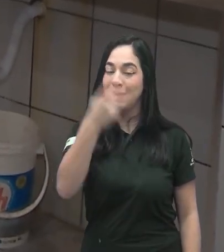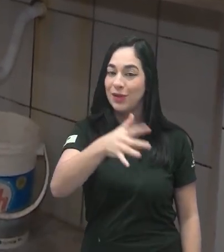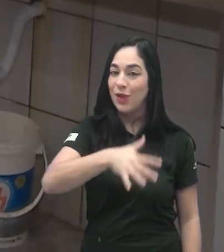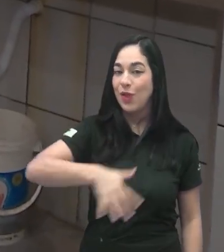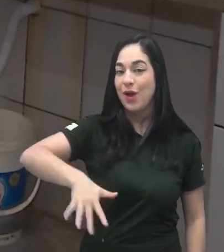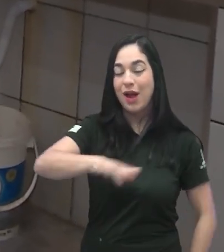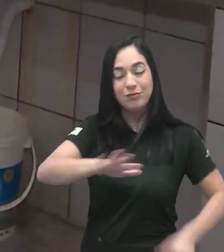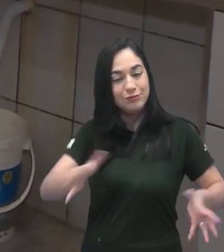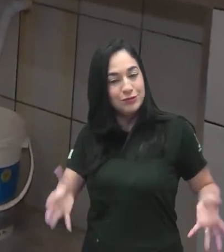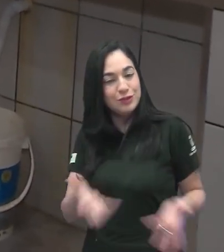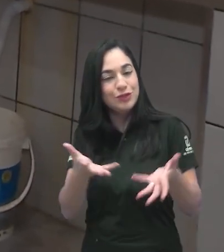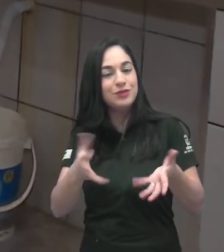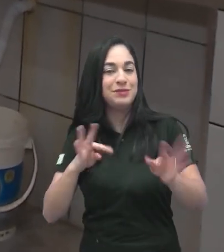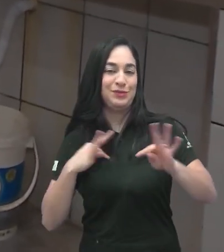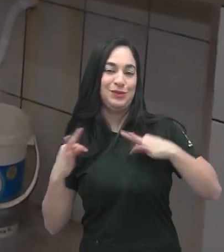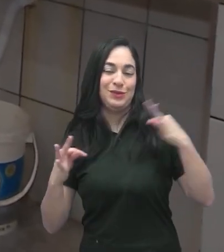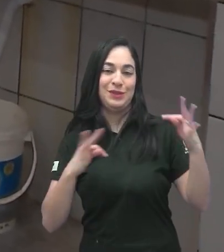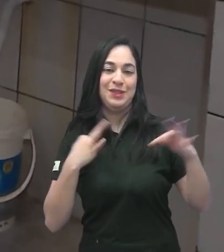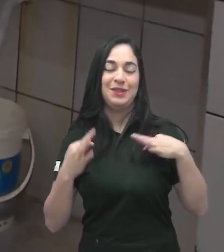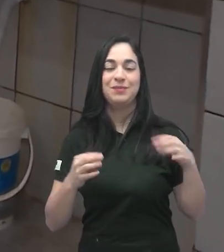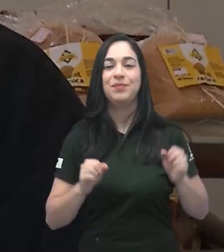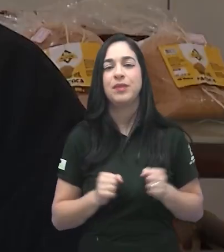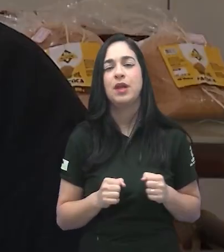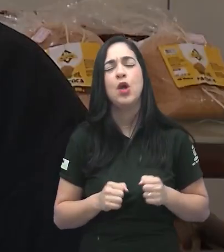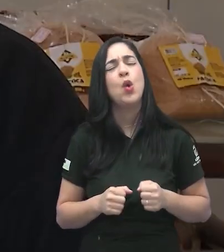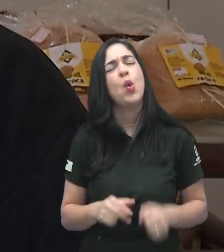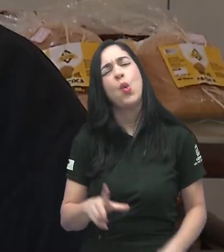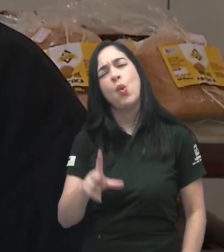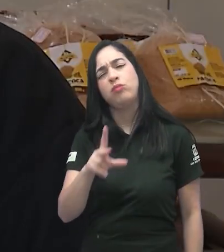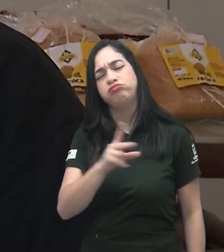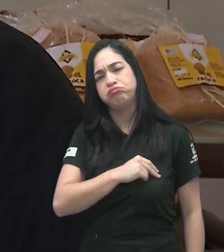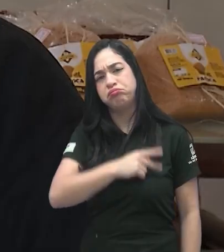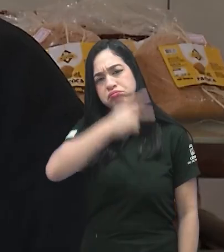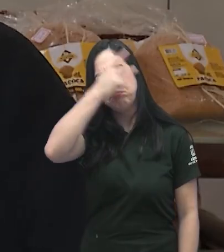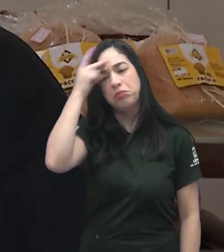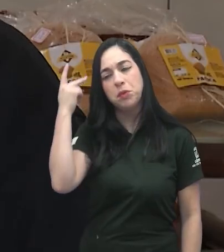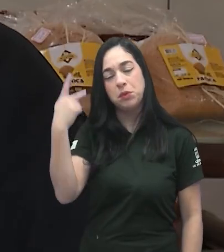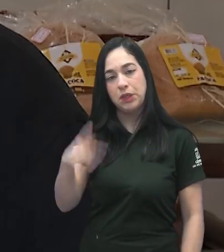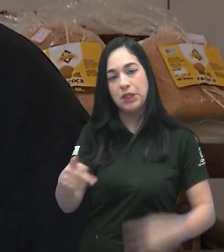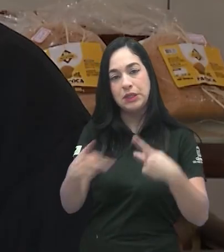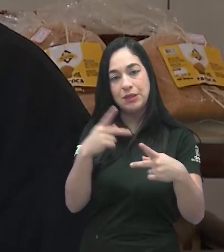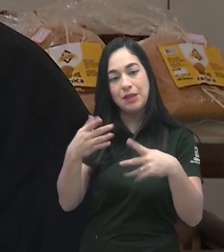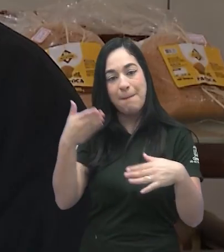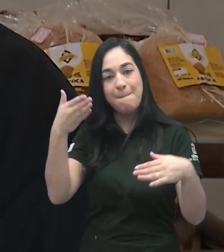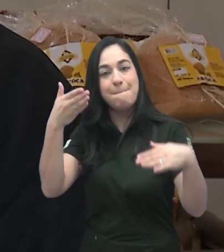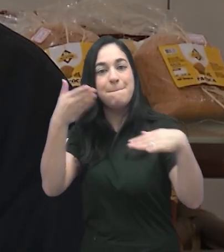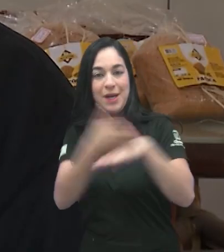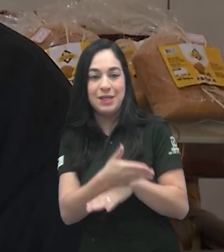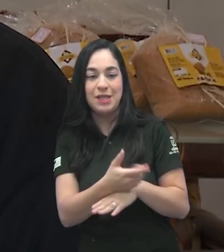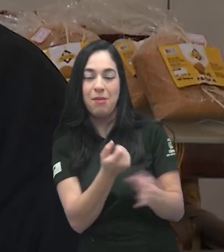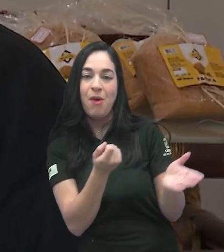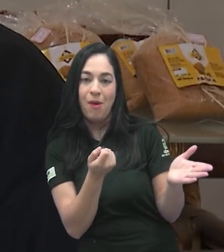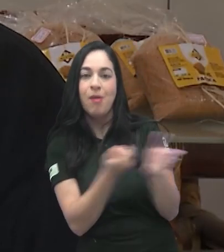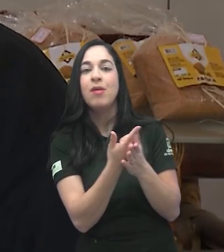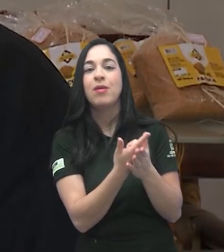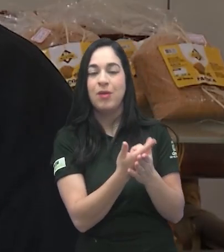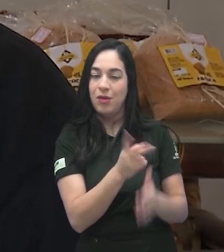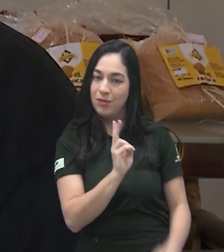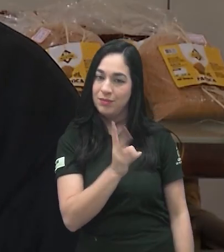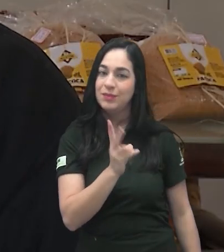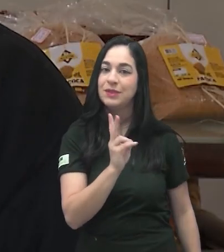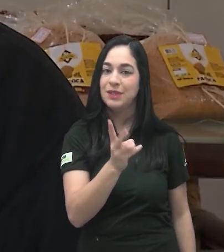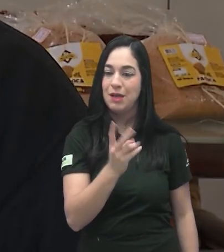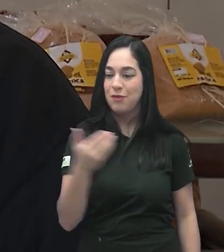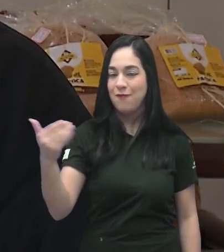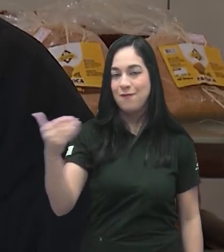local e movimentar o turismo. Tem bastante de gente do pessoal de São José que participa aqui do meu